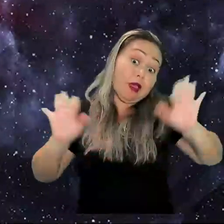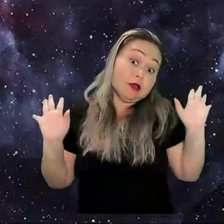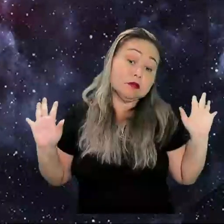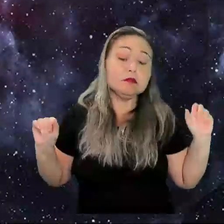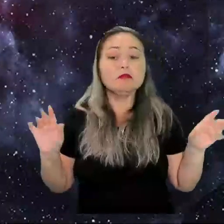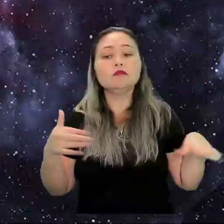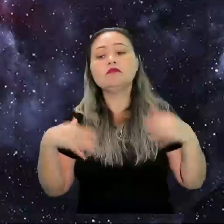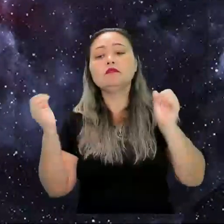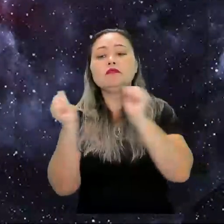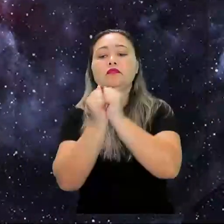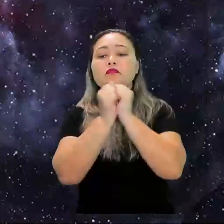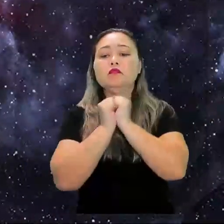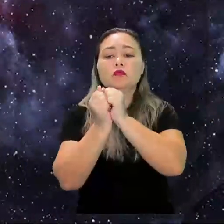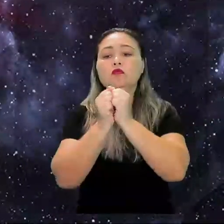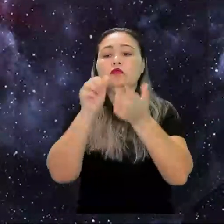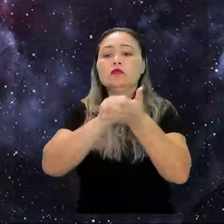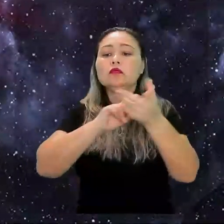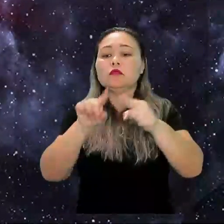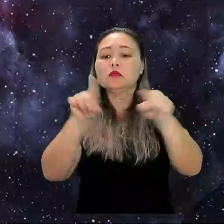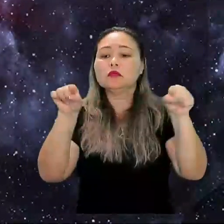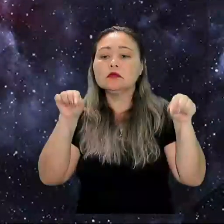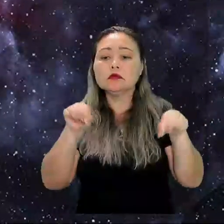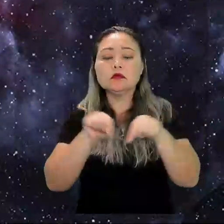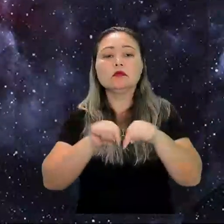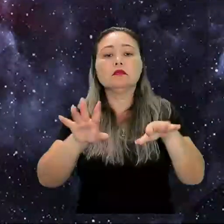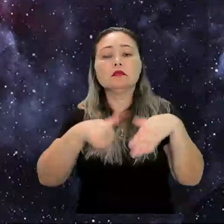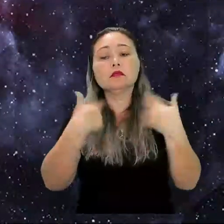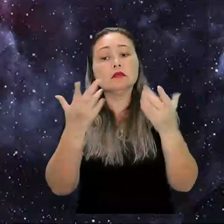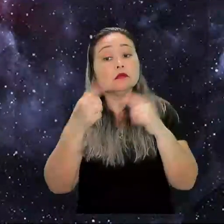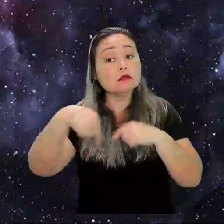junto agora, vamos aí às atividades de sala, né?